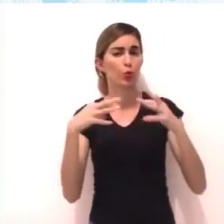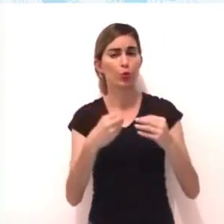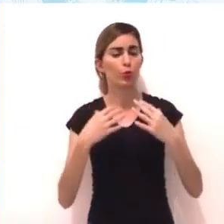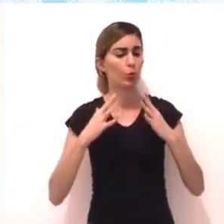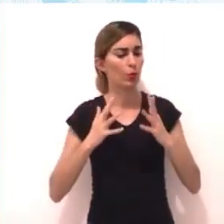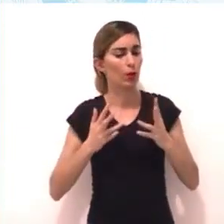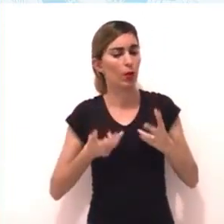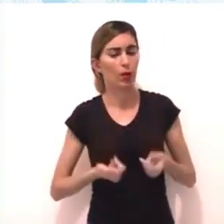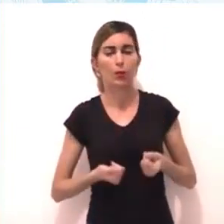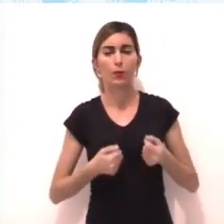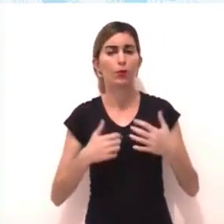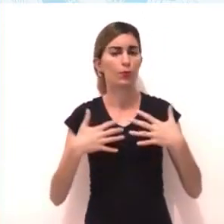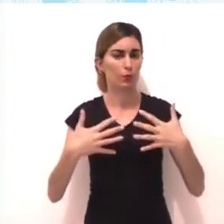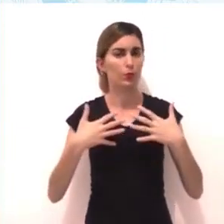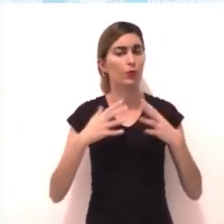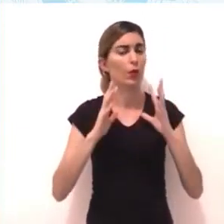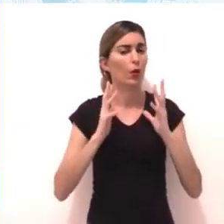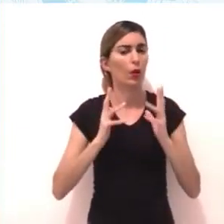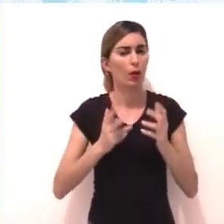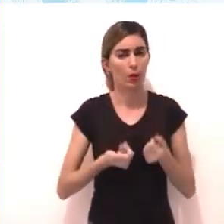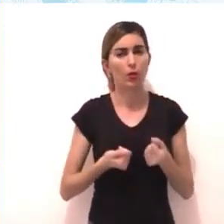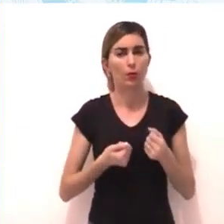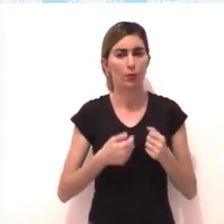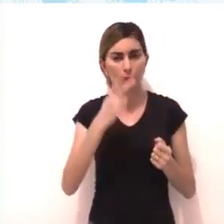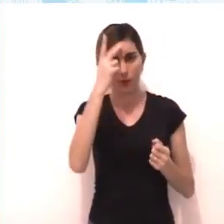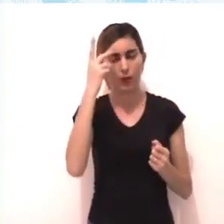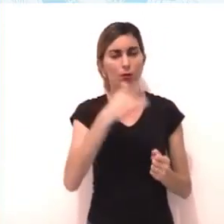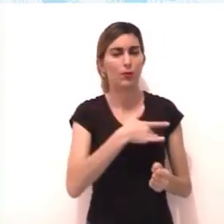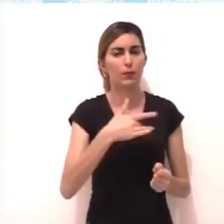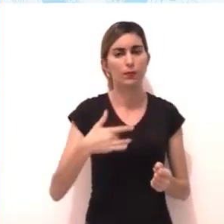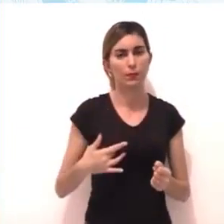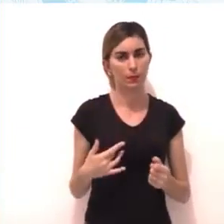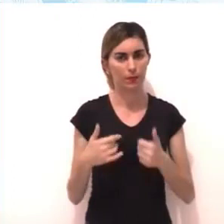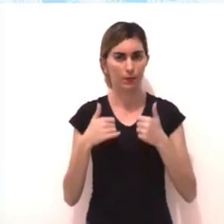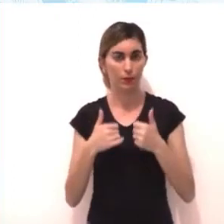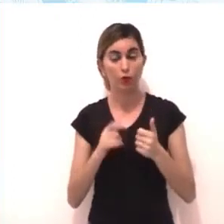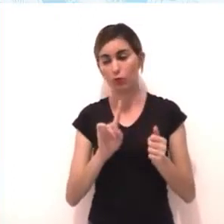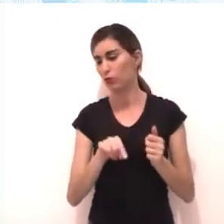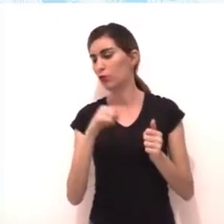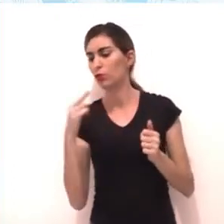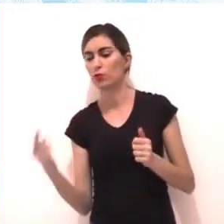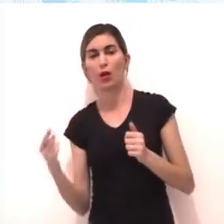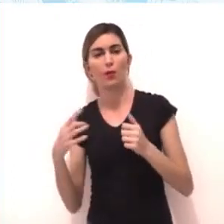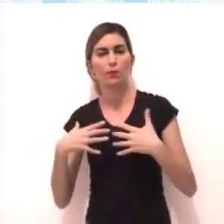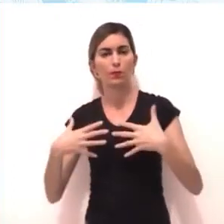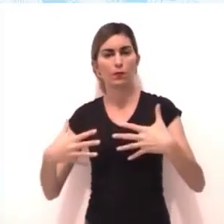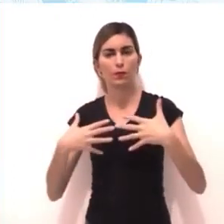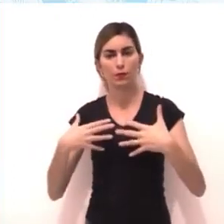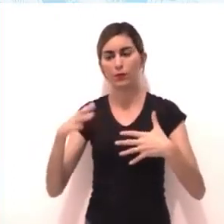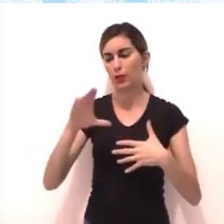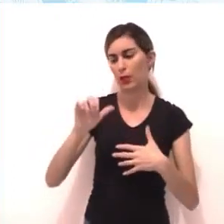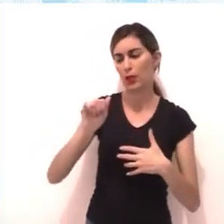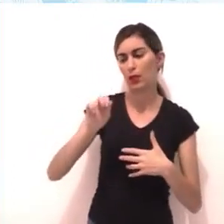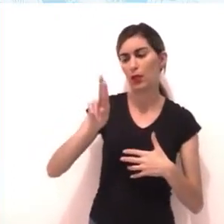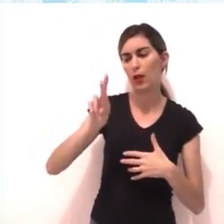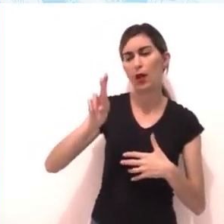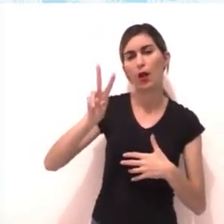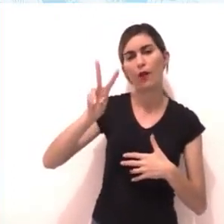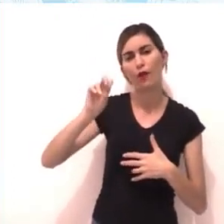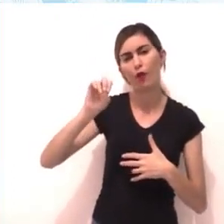ele está limpo. Esse é um pulmão de uma pessoa saudável. Já o pulmão de um carvoeiro,